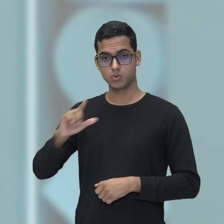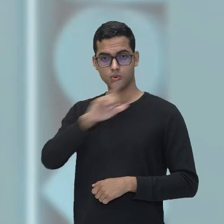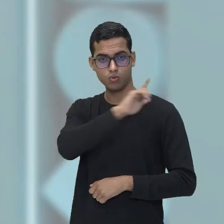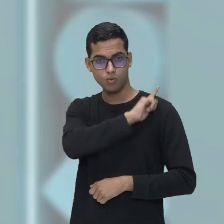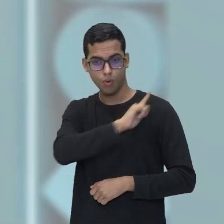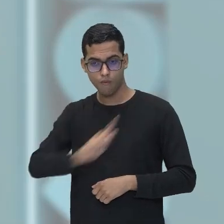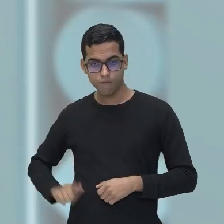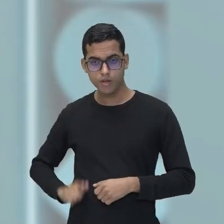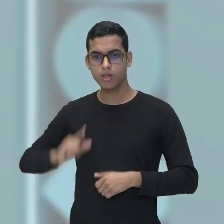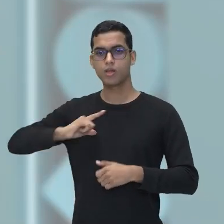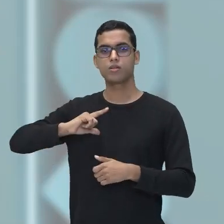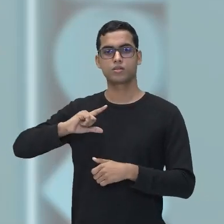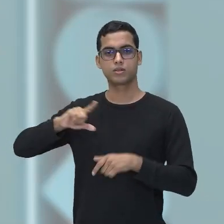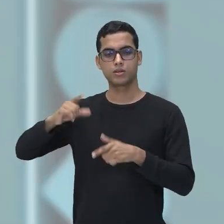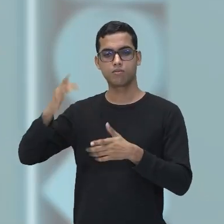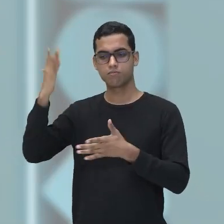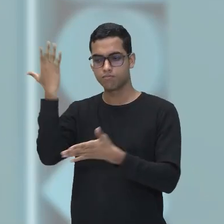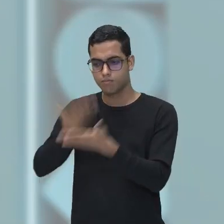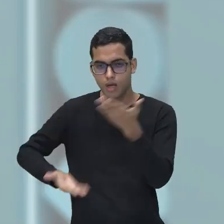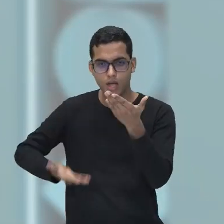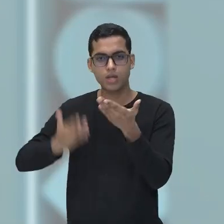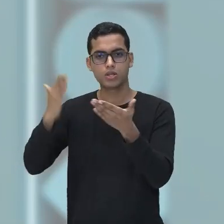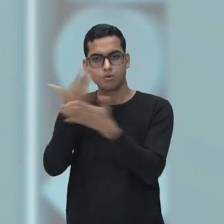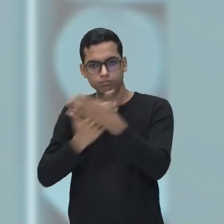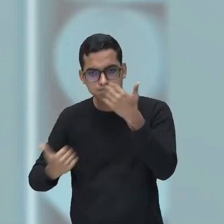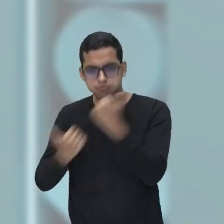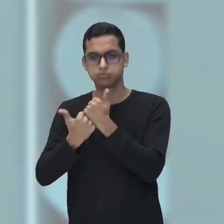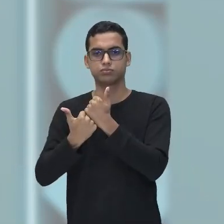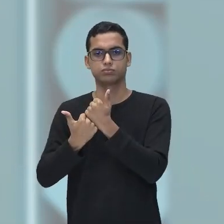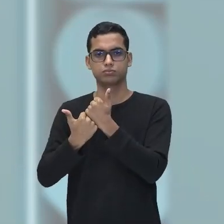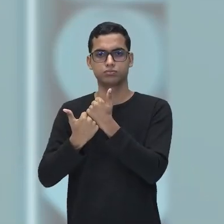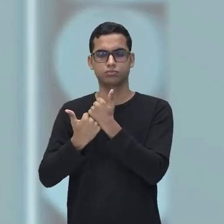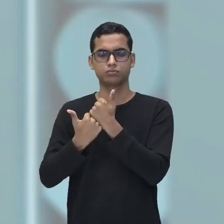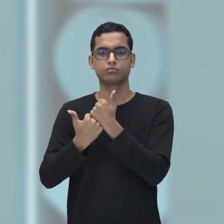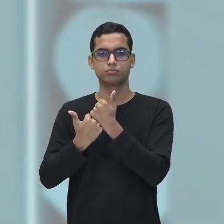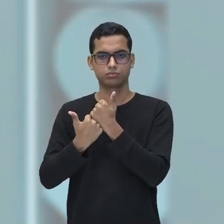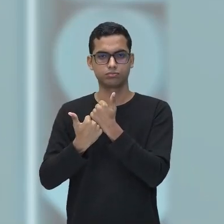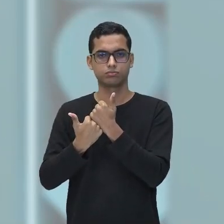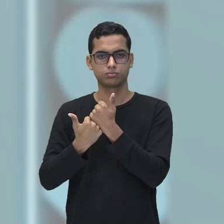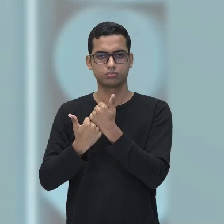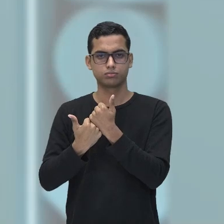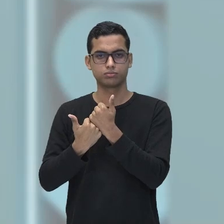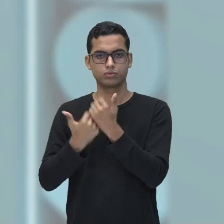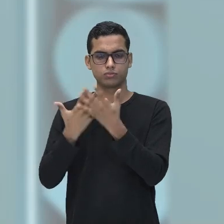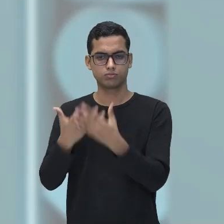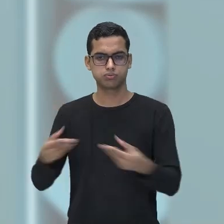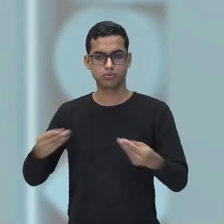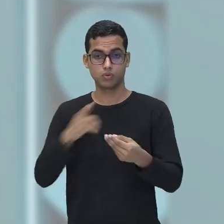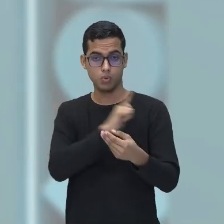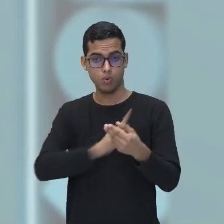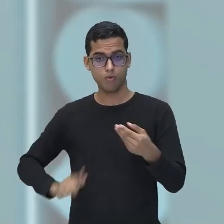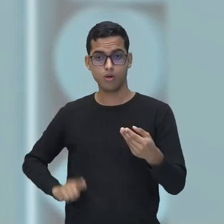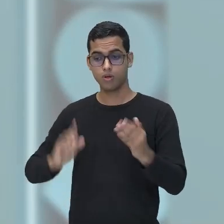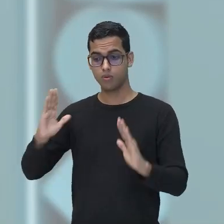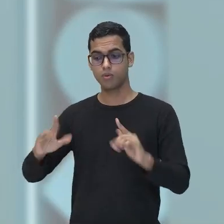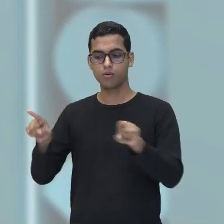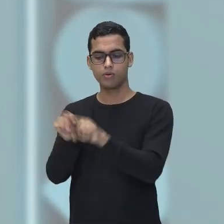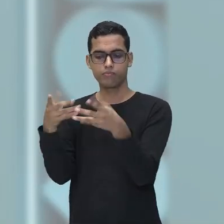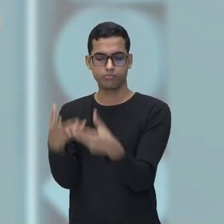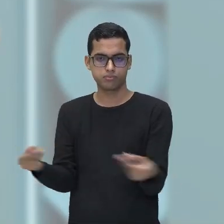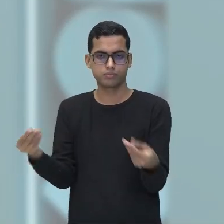ditadura e depois disso essa ditadura deixou de existir, né? Que foi o salazarismo. As guerras coloniais